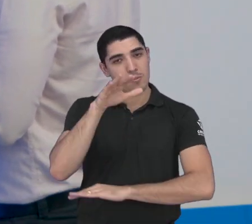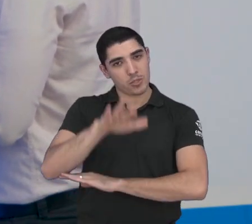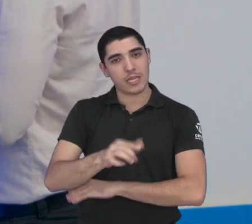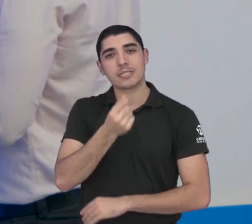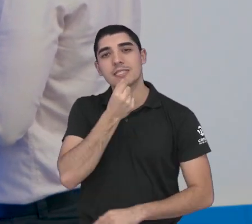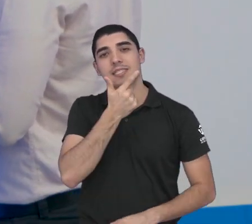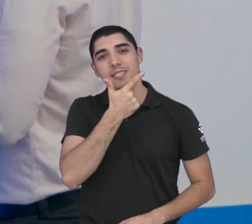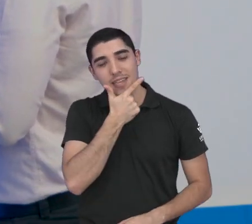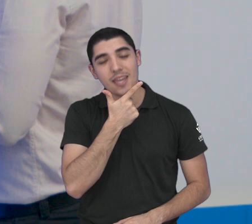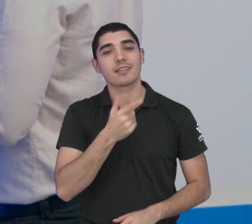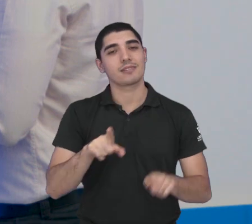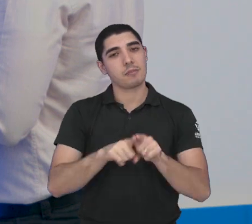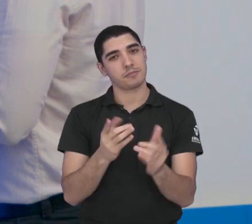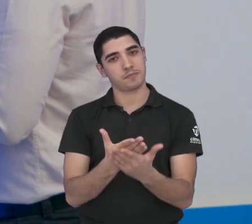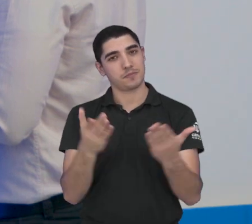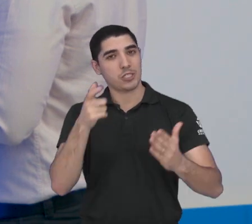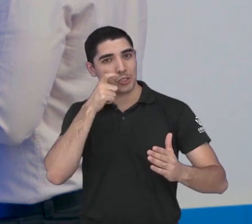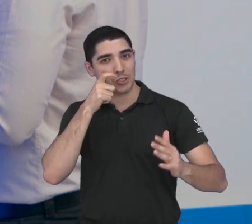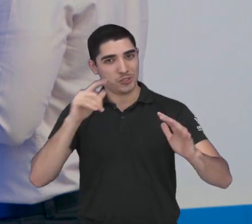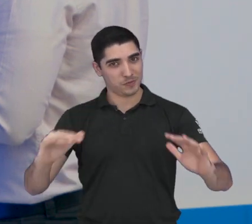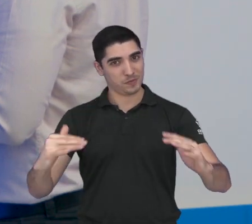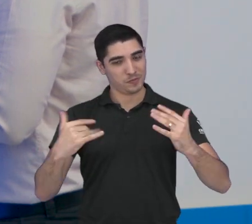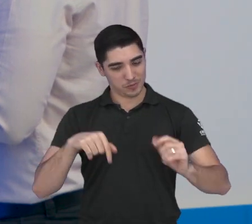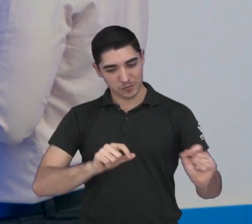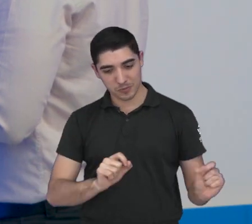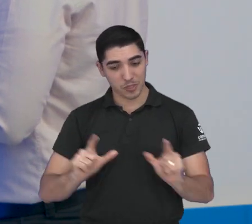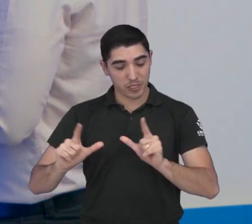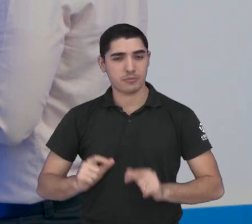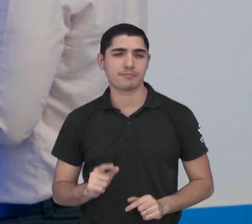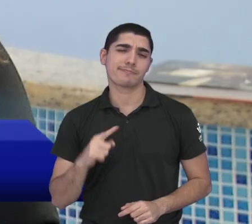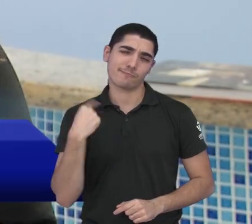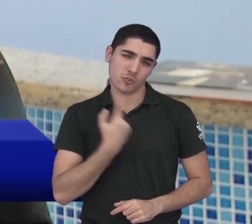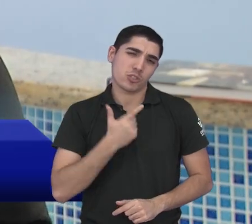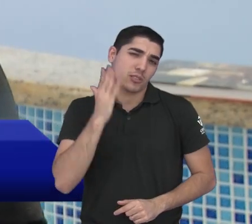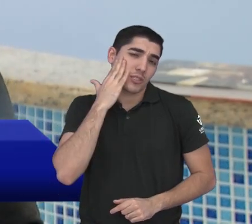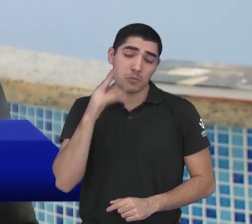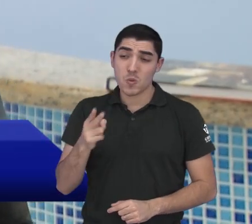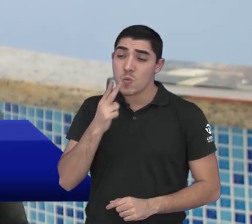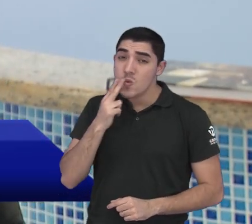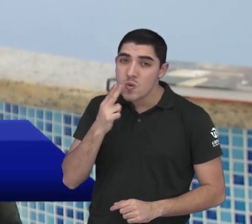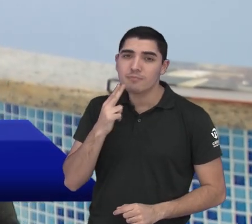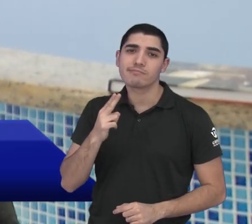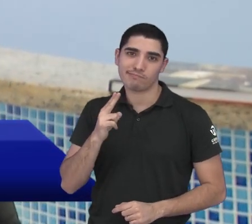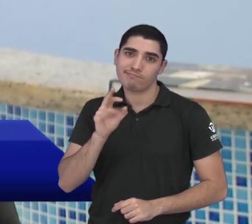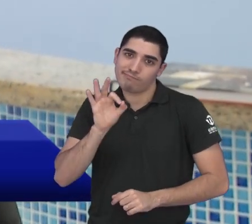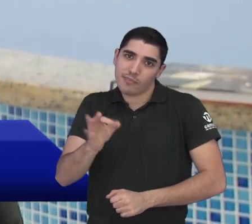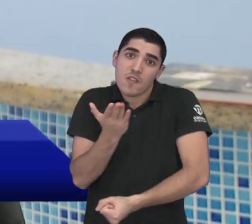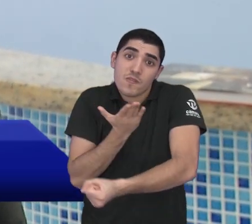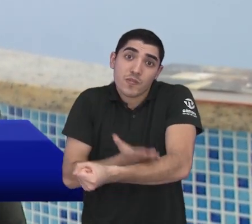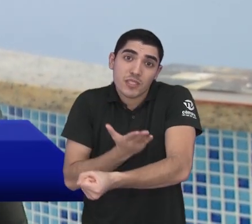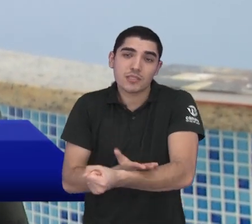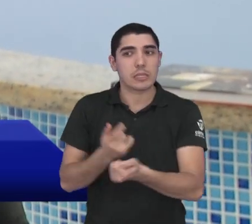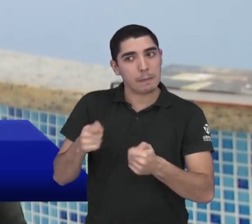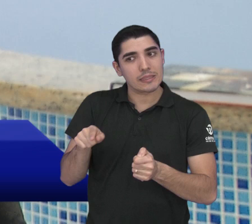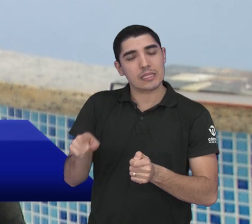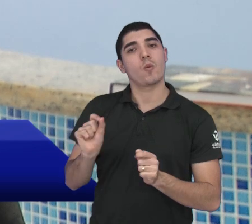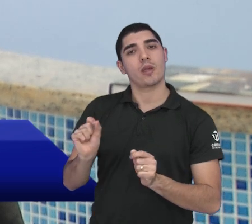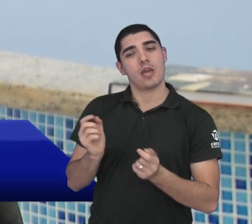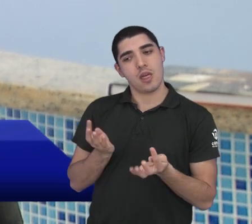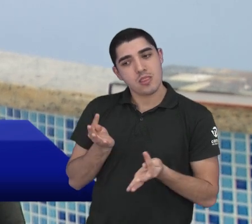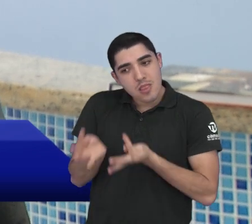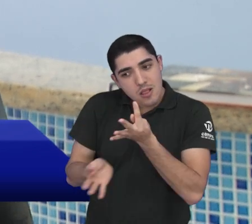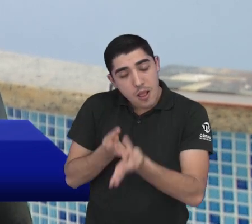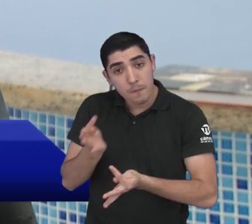É isso aí, Guerra, boa tarde para você e para todo mundo acompanhando o Boletim Legislativo. A gente sabe que o tabaco é um vício, né, e por isso ele precisa